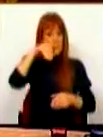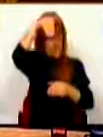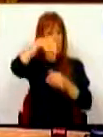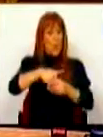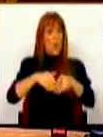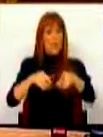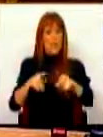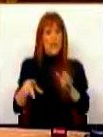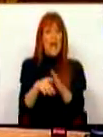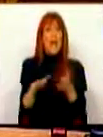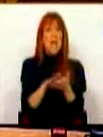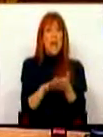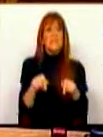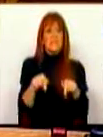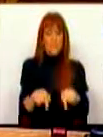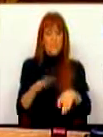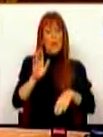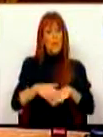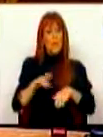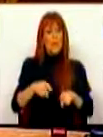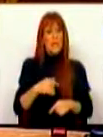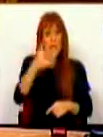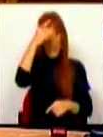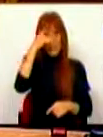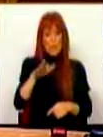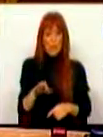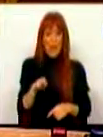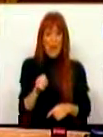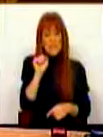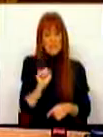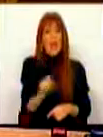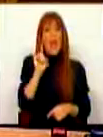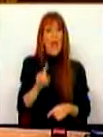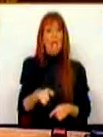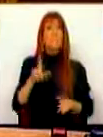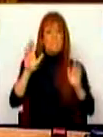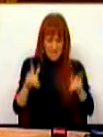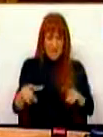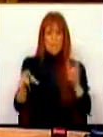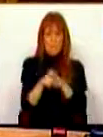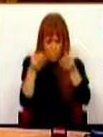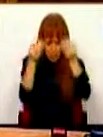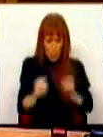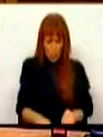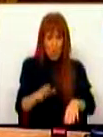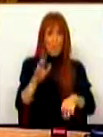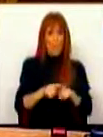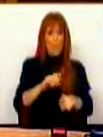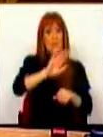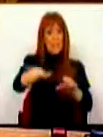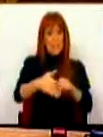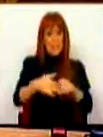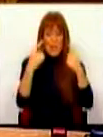enquadrada pela lei de bases. E por isso é entendimento do Partido Socialista que se deve legislar sobre